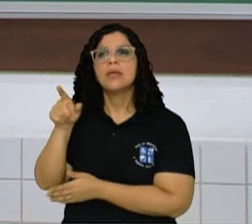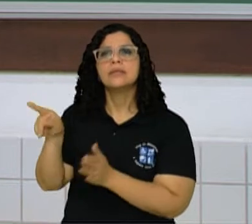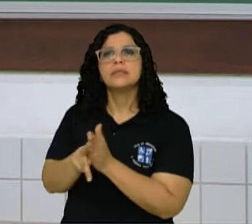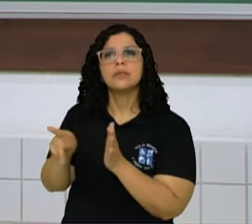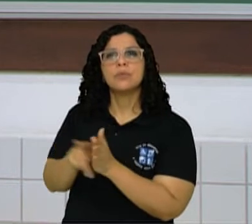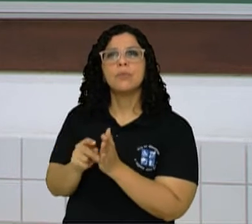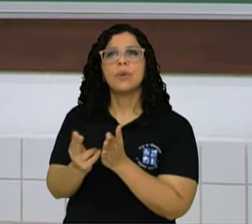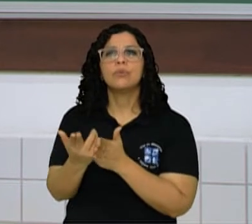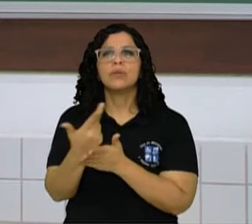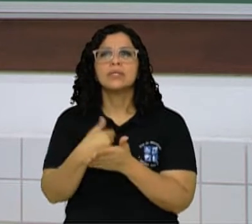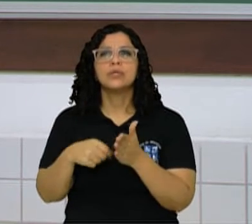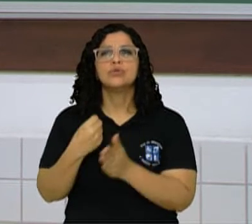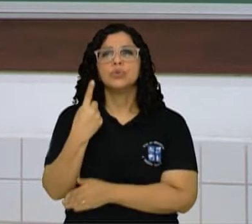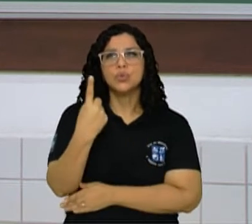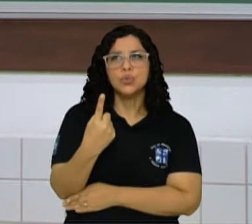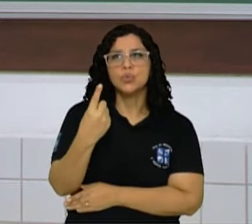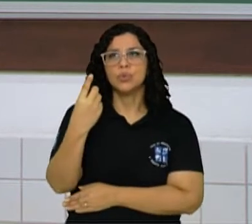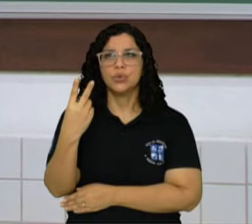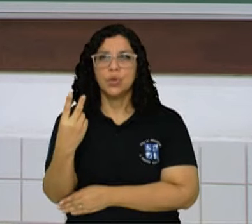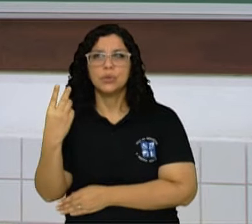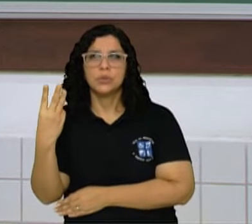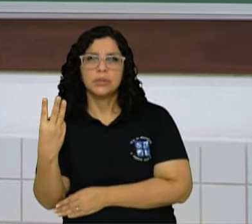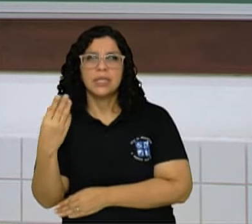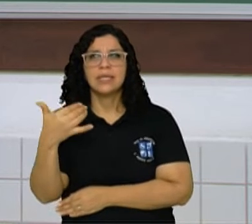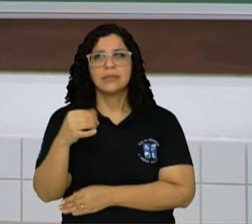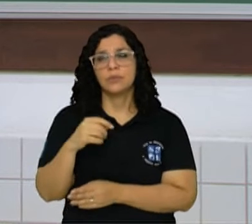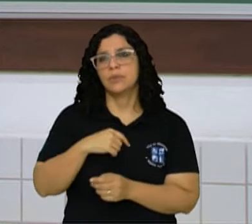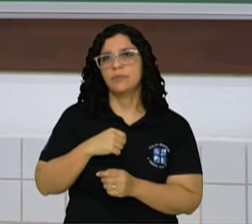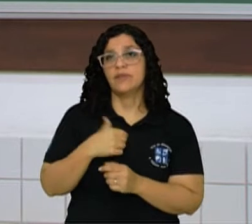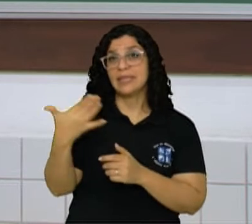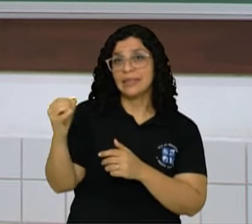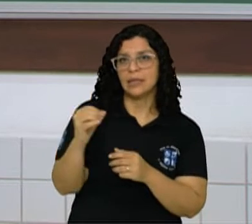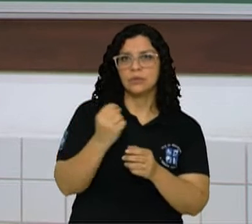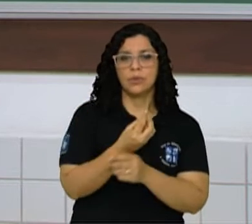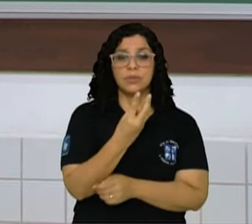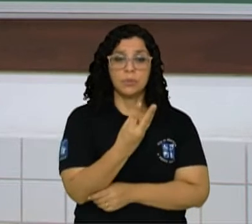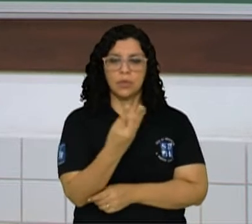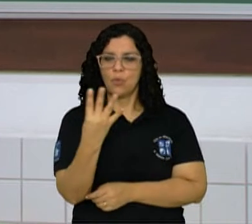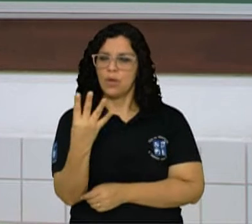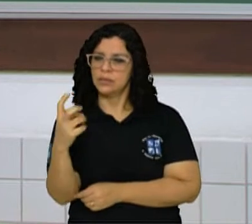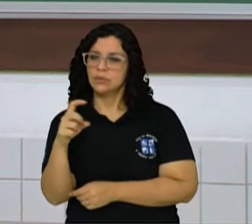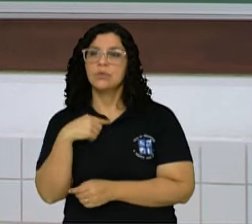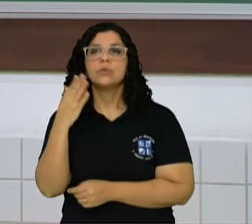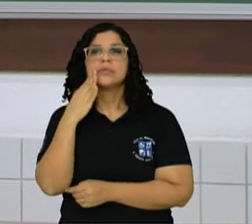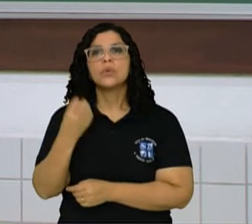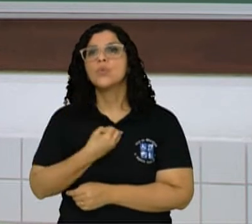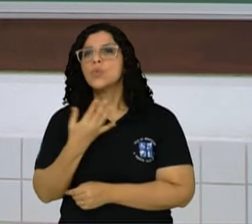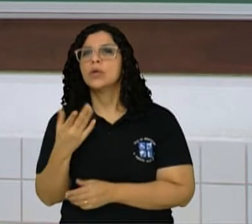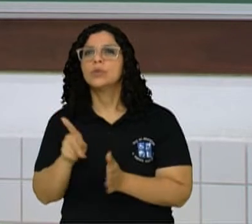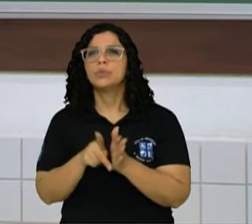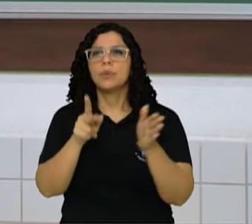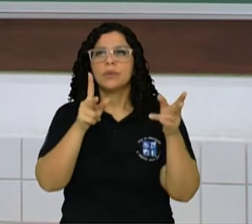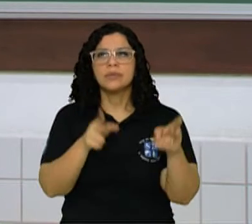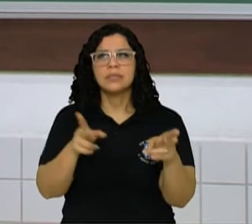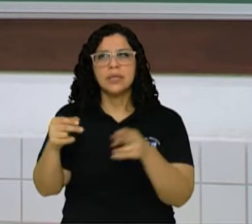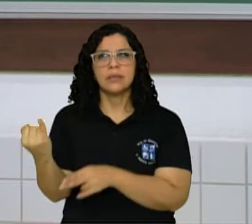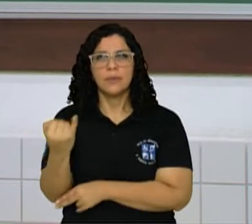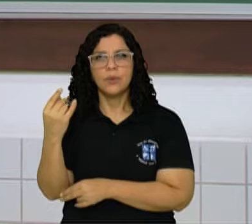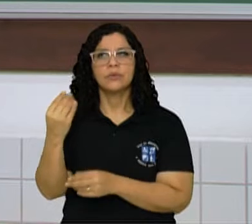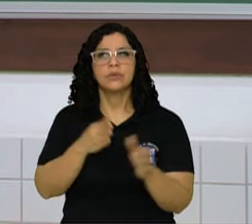é a xilogravura de número 3, de 10, por exemplo. Então, a seriação passa a ser muito